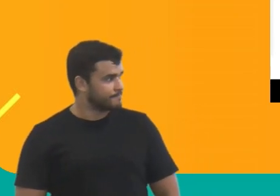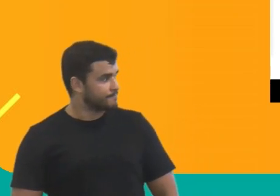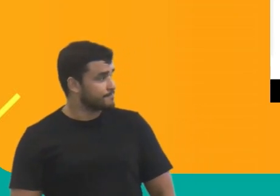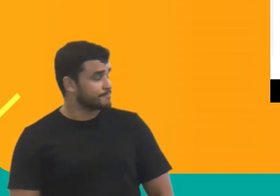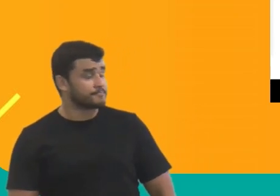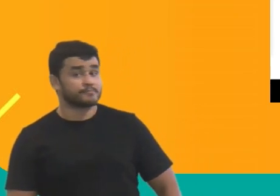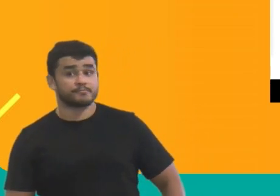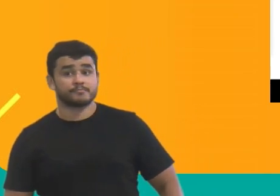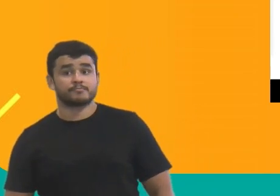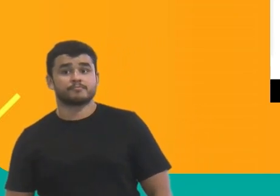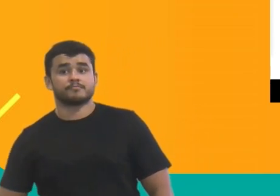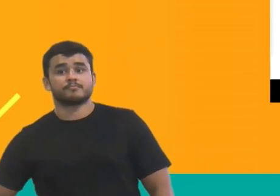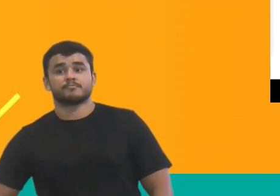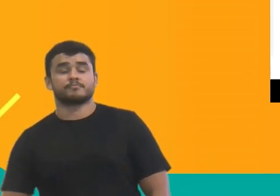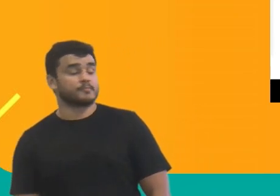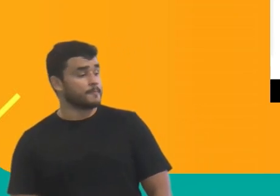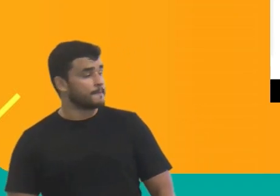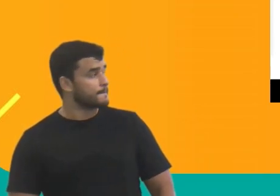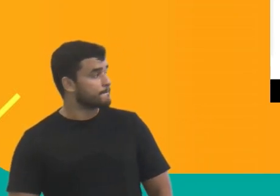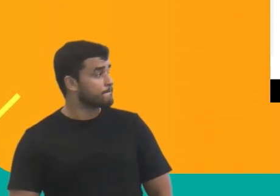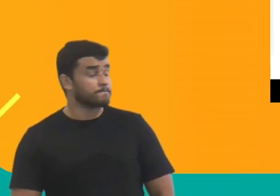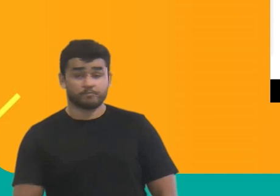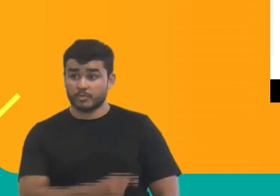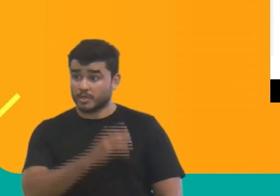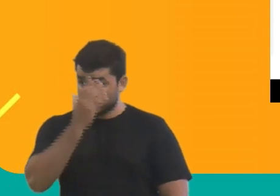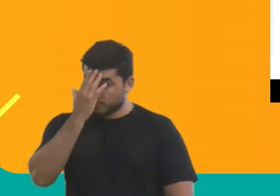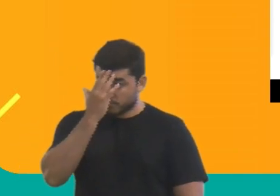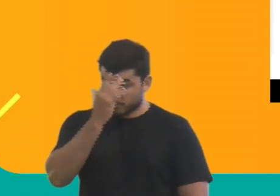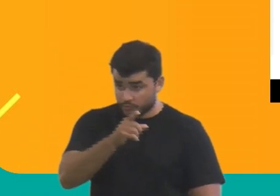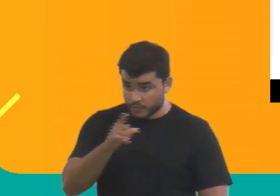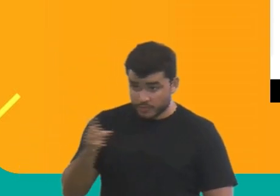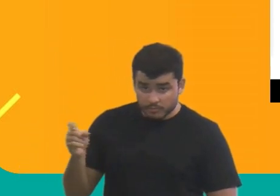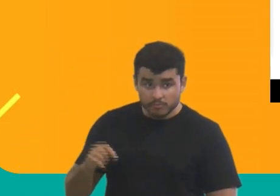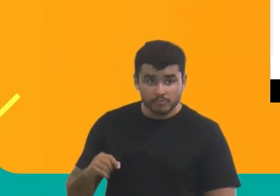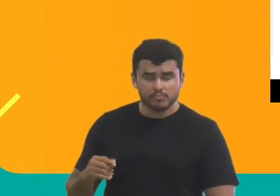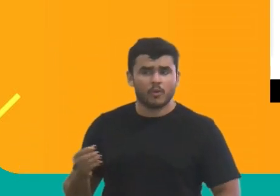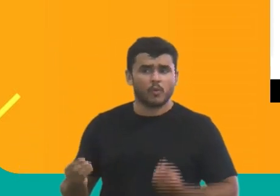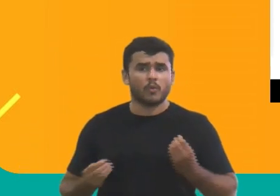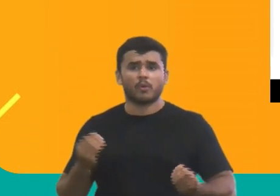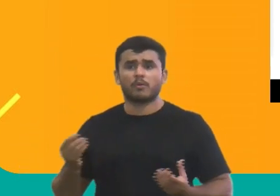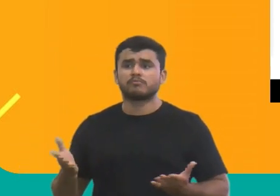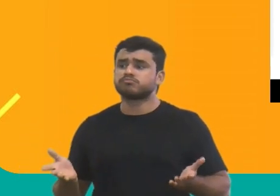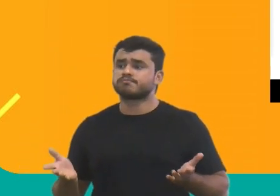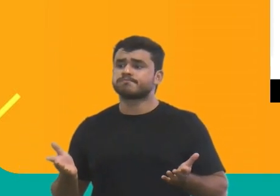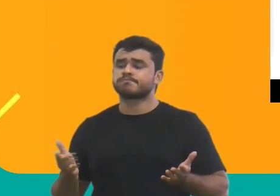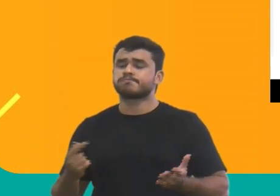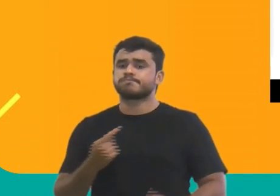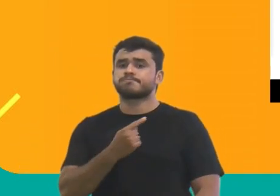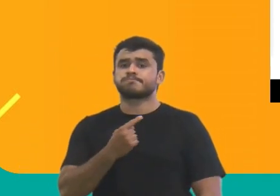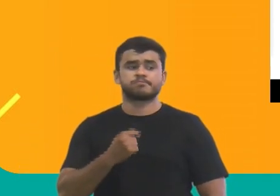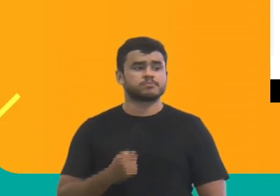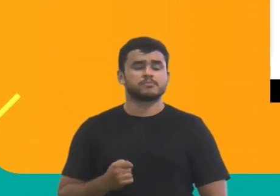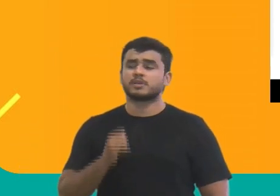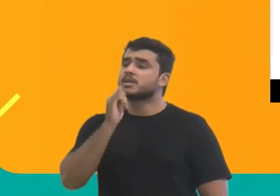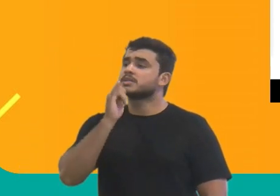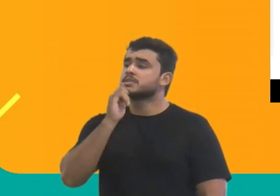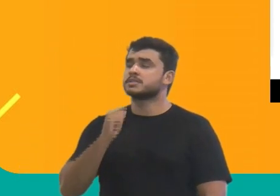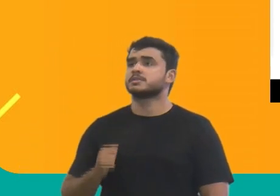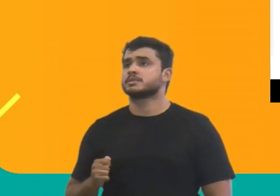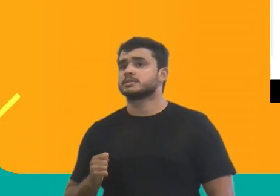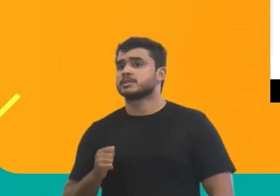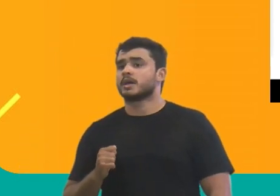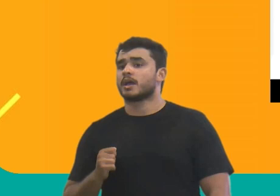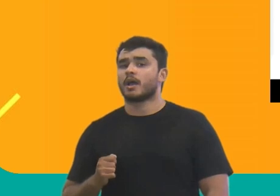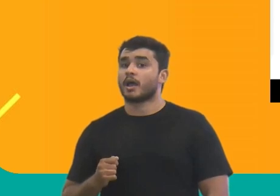Na realidade, quando a gente vem para essa questão, a gente precisa entender exatamente como é que é a questão dessa liberação. Porque, assim, como